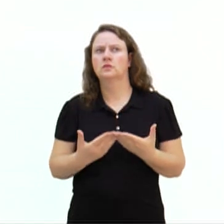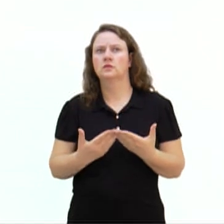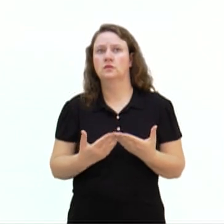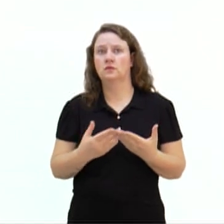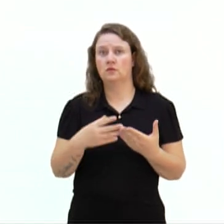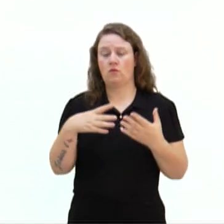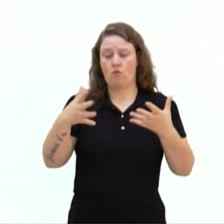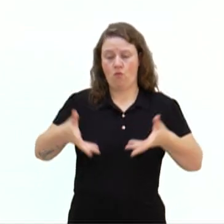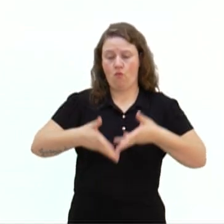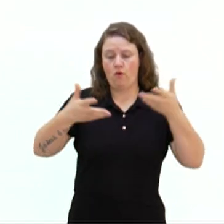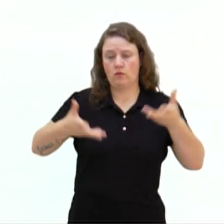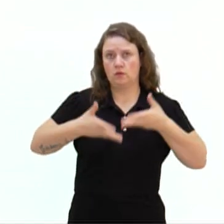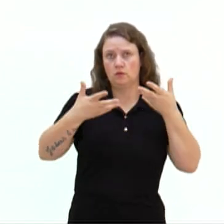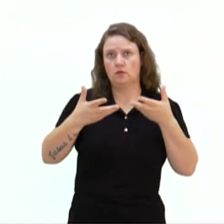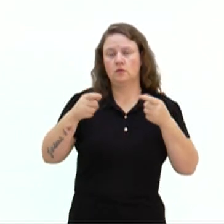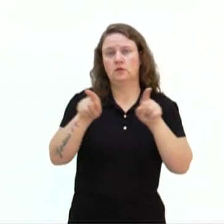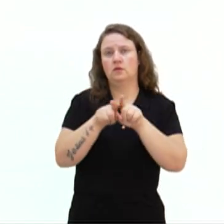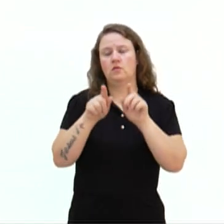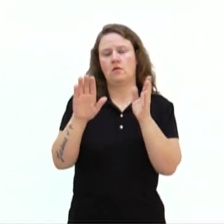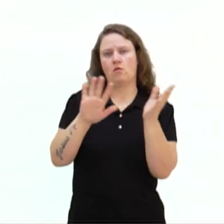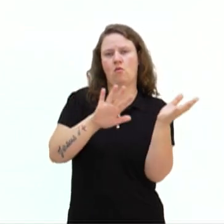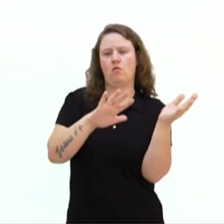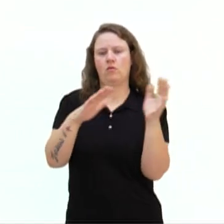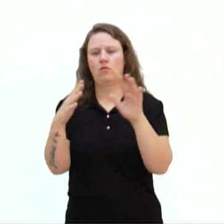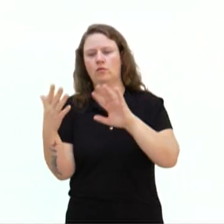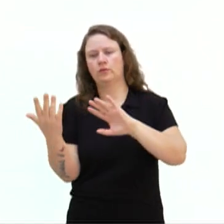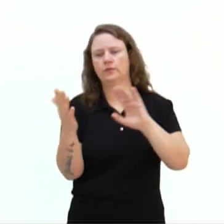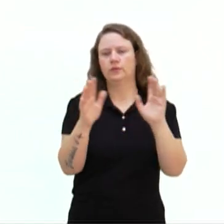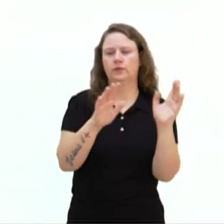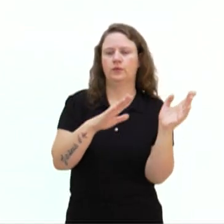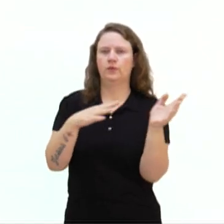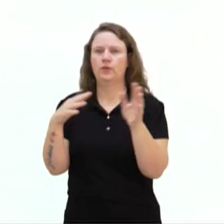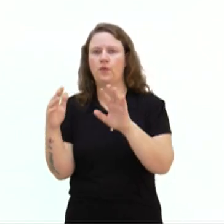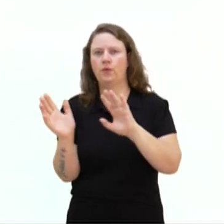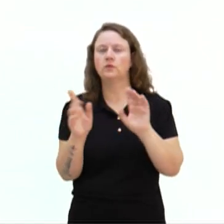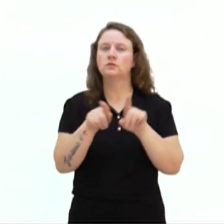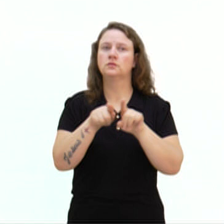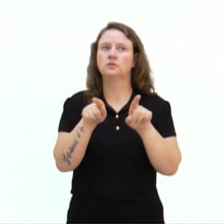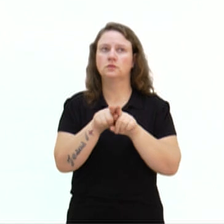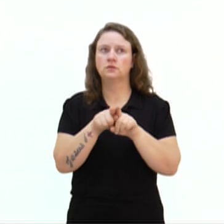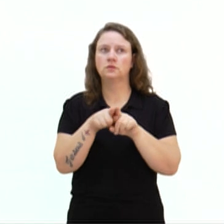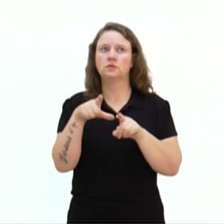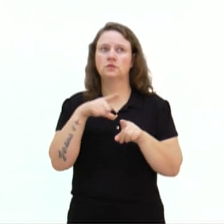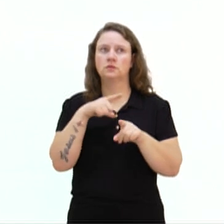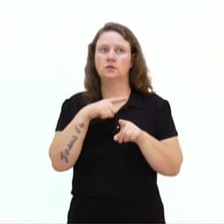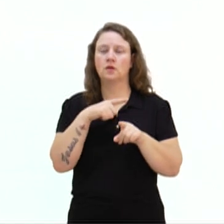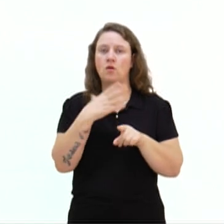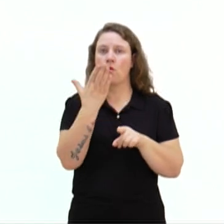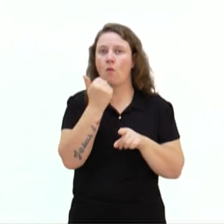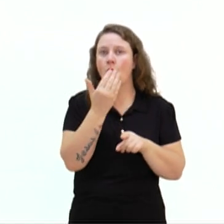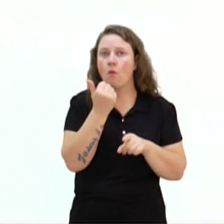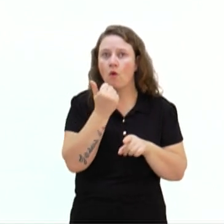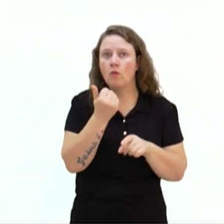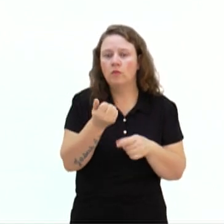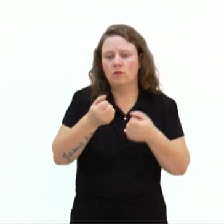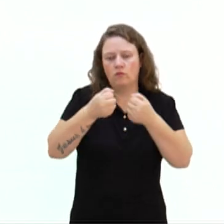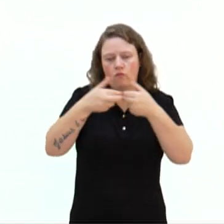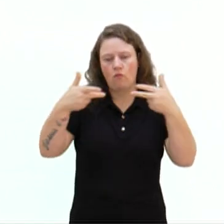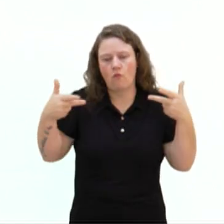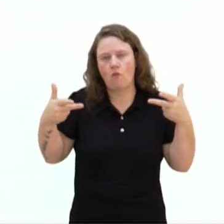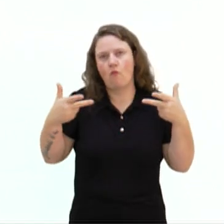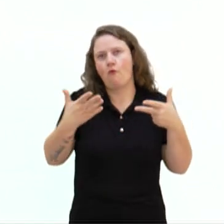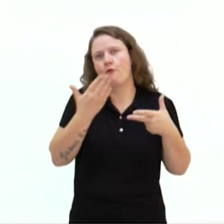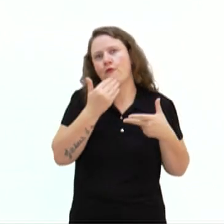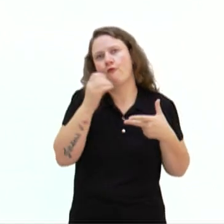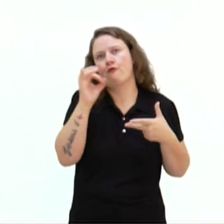algas. E os consumidores? Herbívoros, carnívoros e onívoros, que são tanto herbívoros como carnívoros, lembram? E